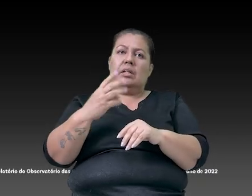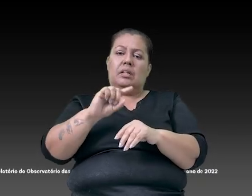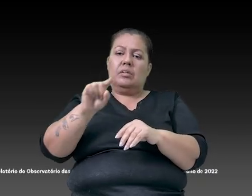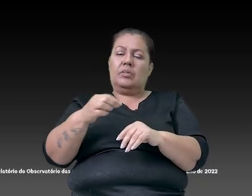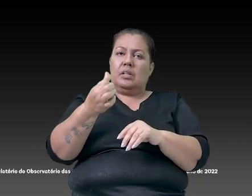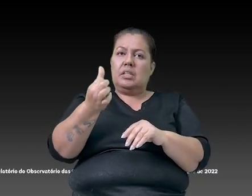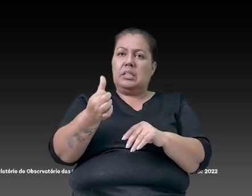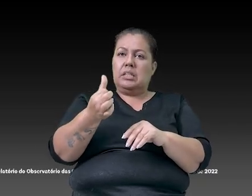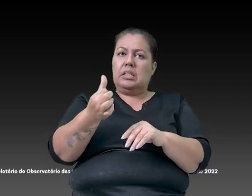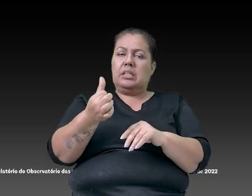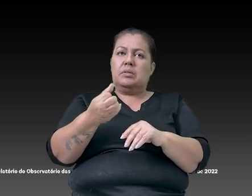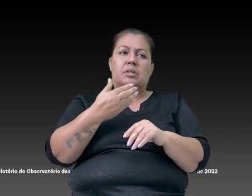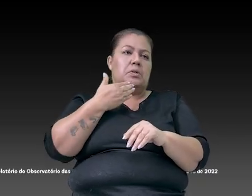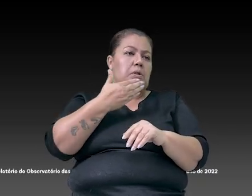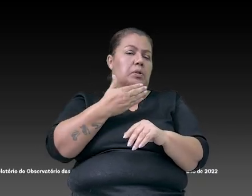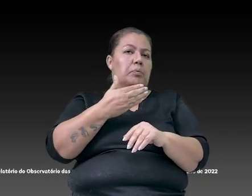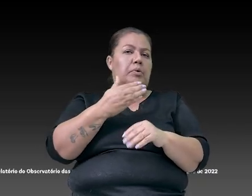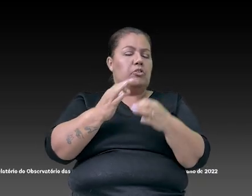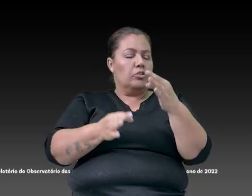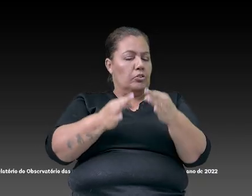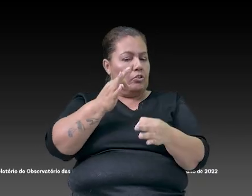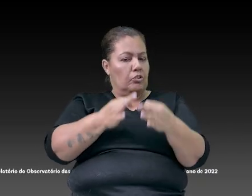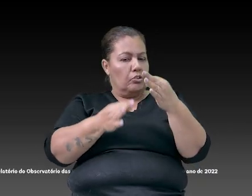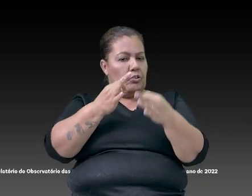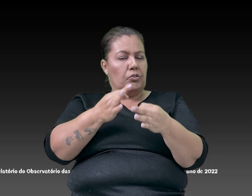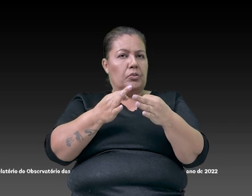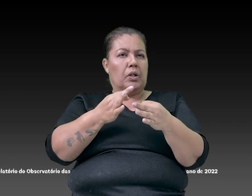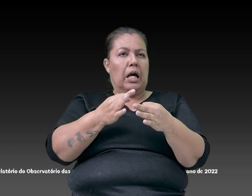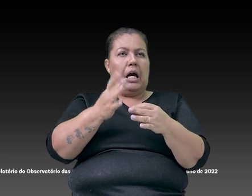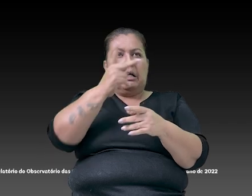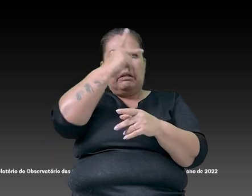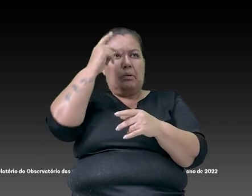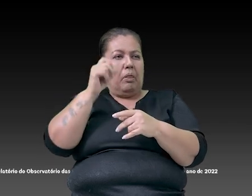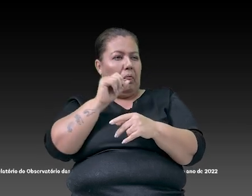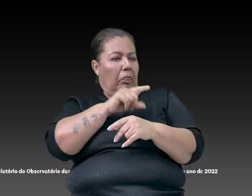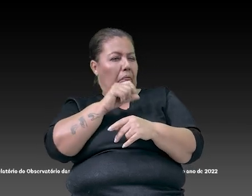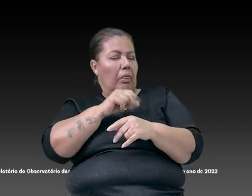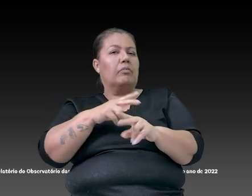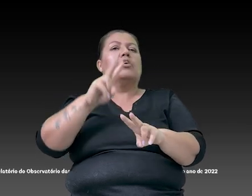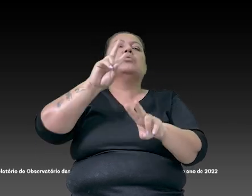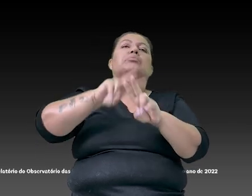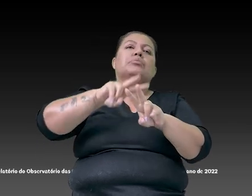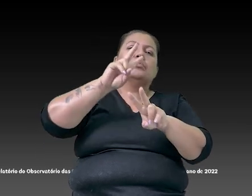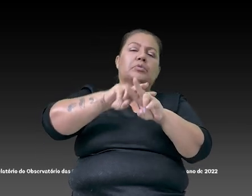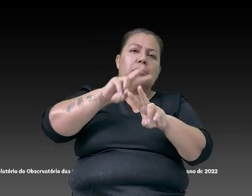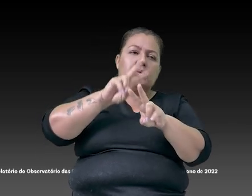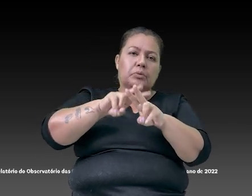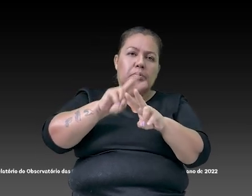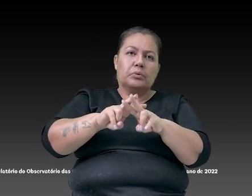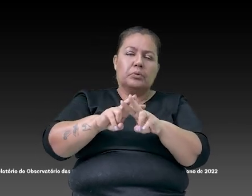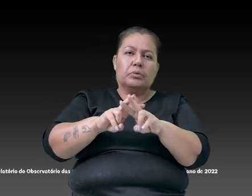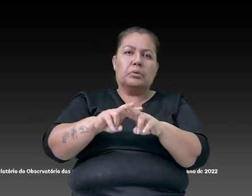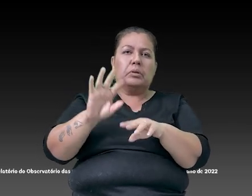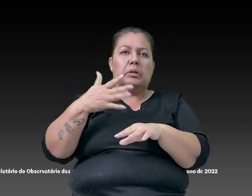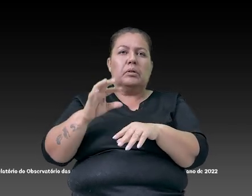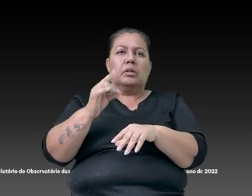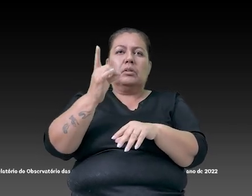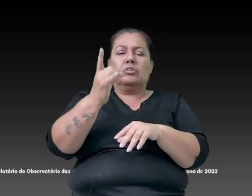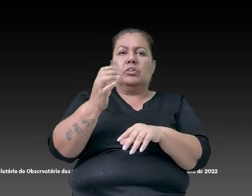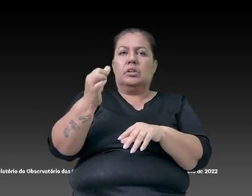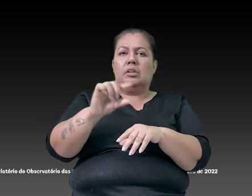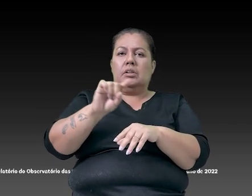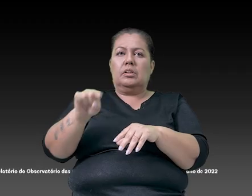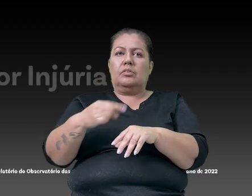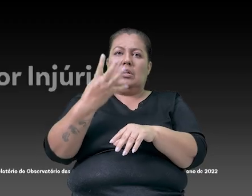83,6% das apelações penais julgadas, os agressores foram condenados apenas com duração média de